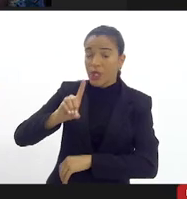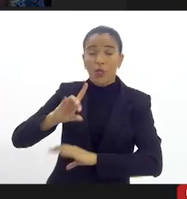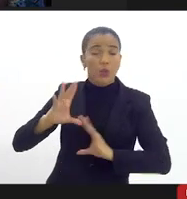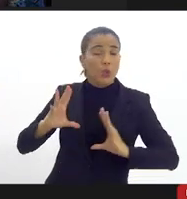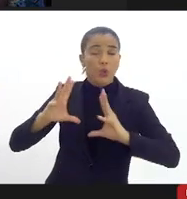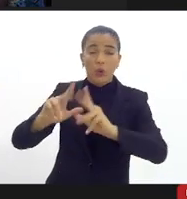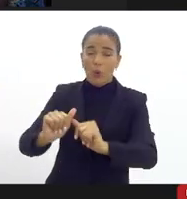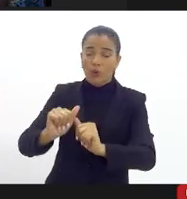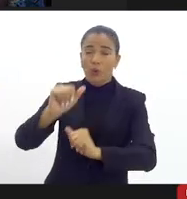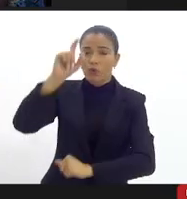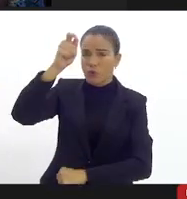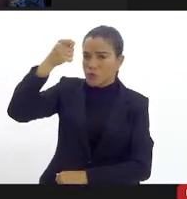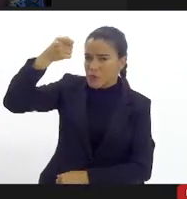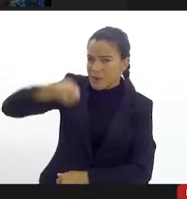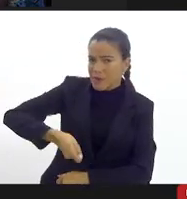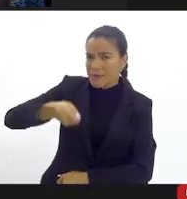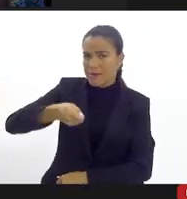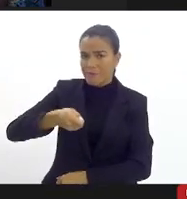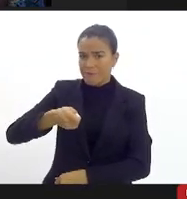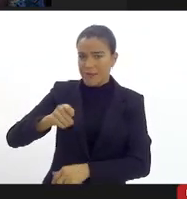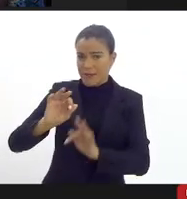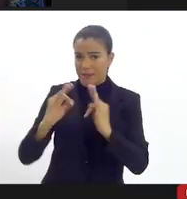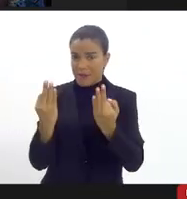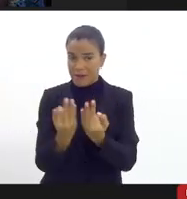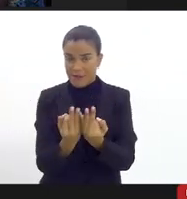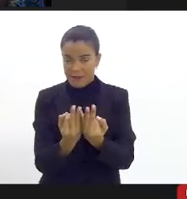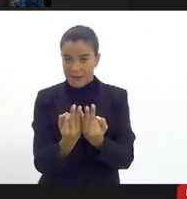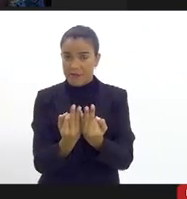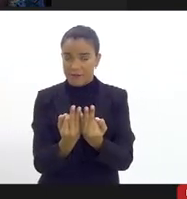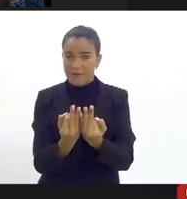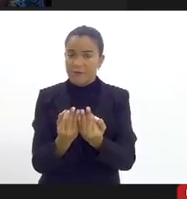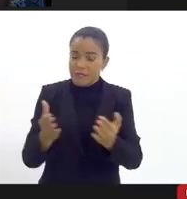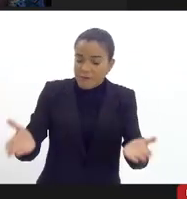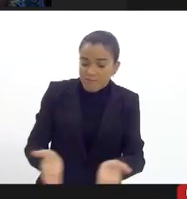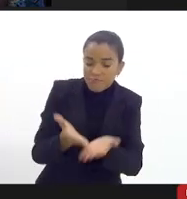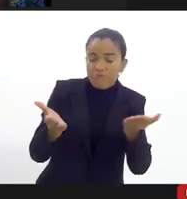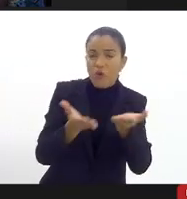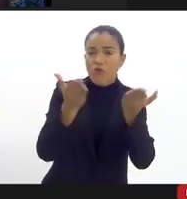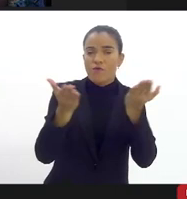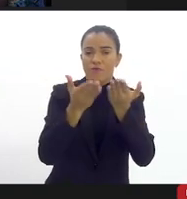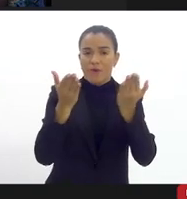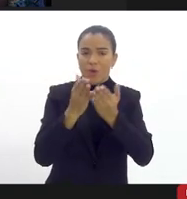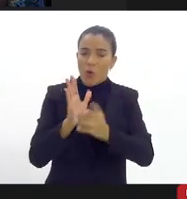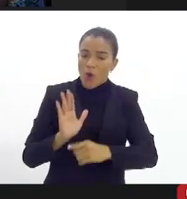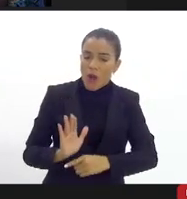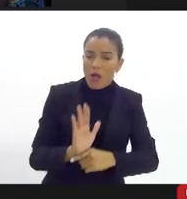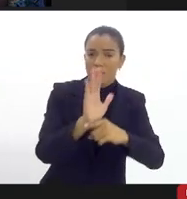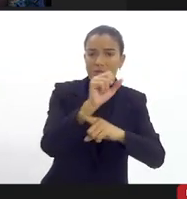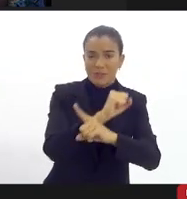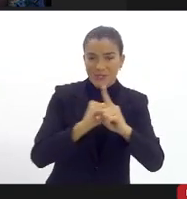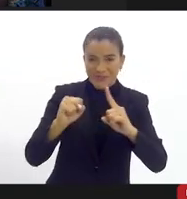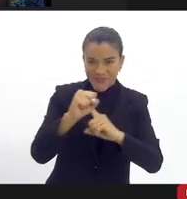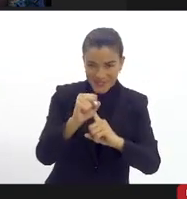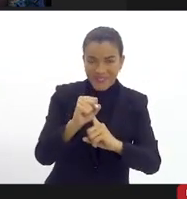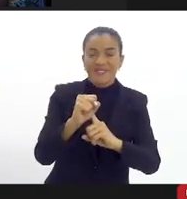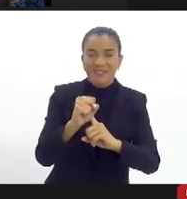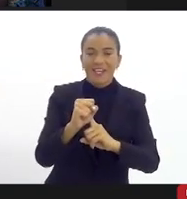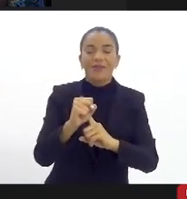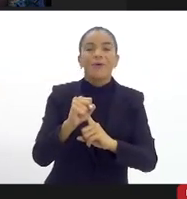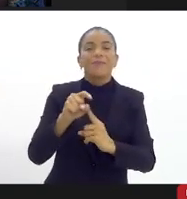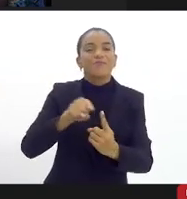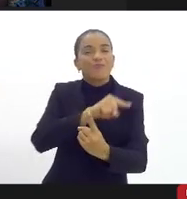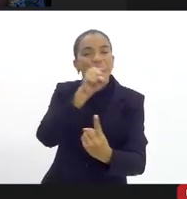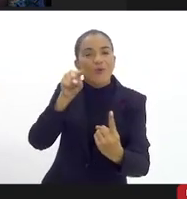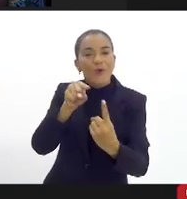os deveres do estado e da família sempre será promovido e incentivada com a coloração da sociedade visando